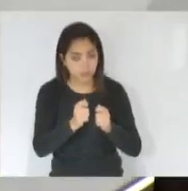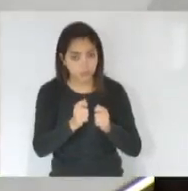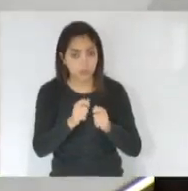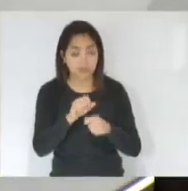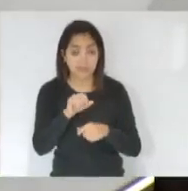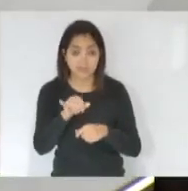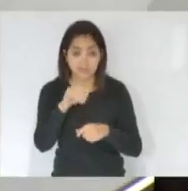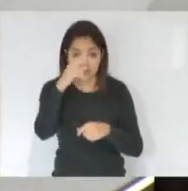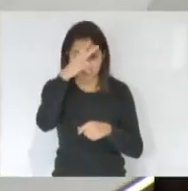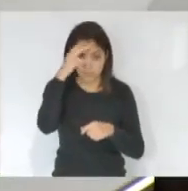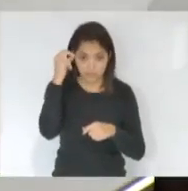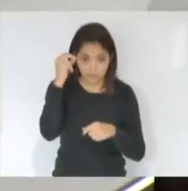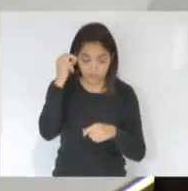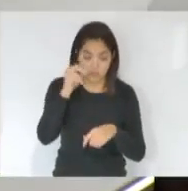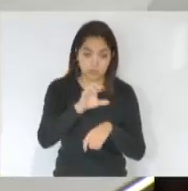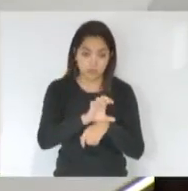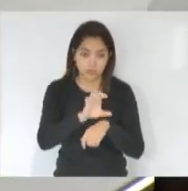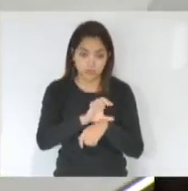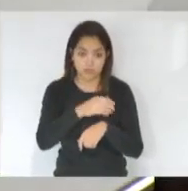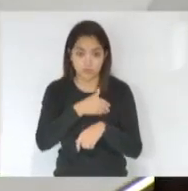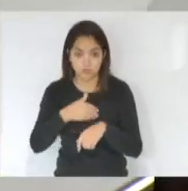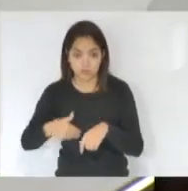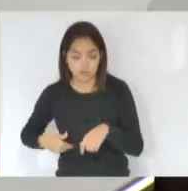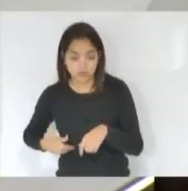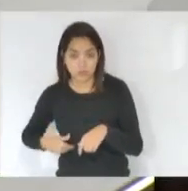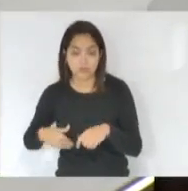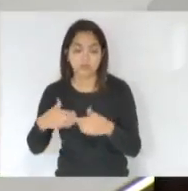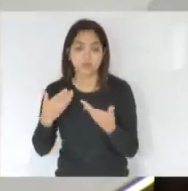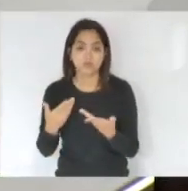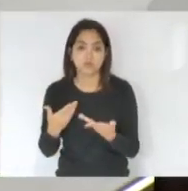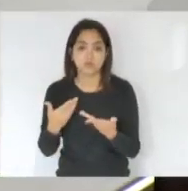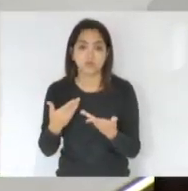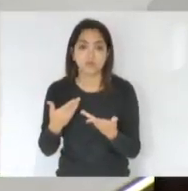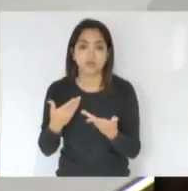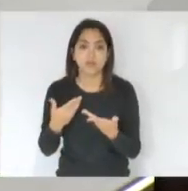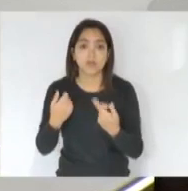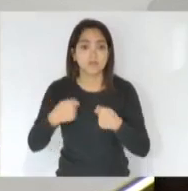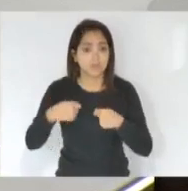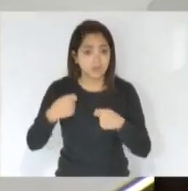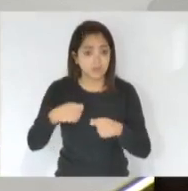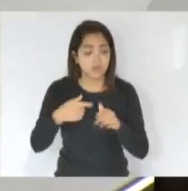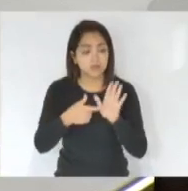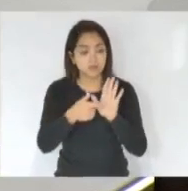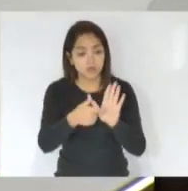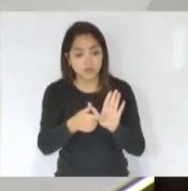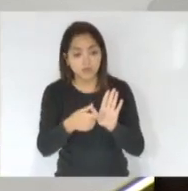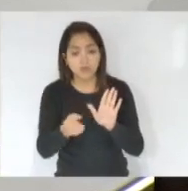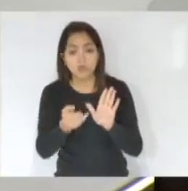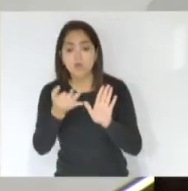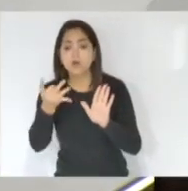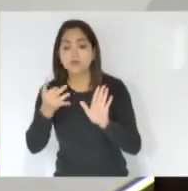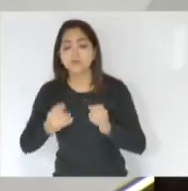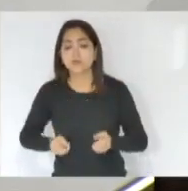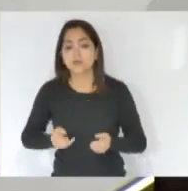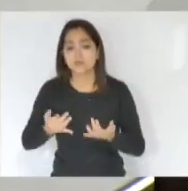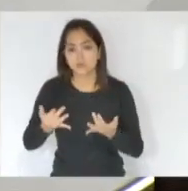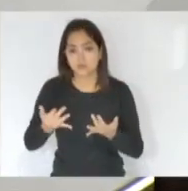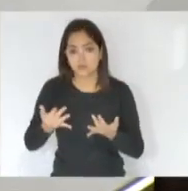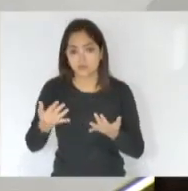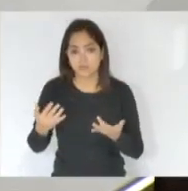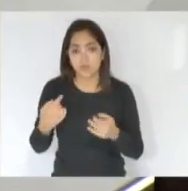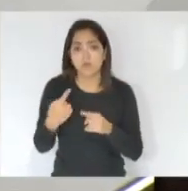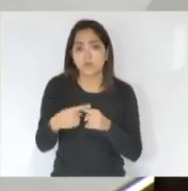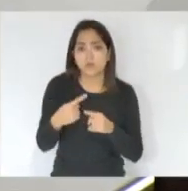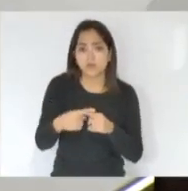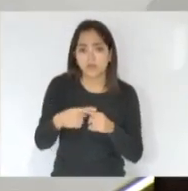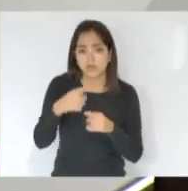no Estado e na União nós precisamos de prestar contas, por que que as entidades filantrópicas não